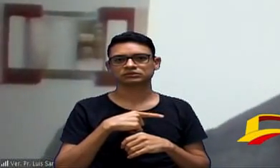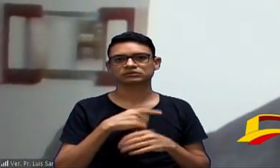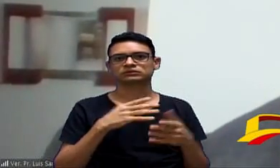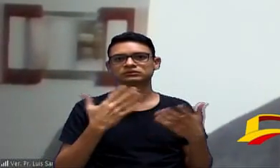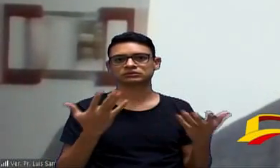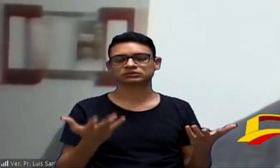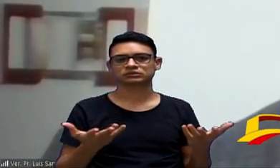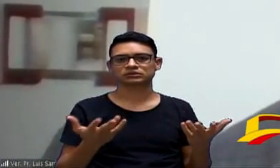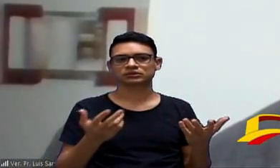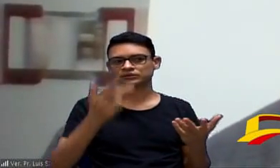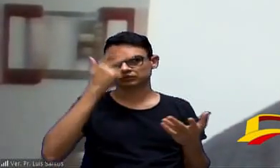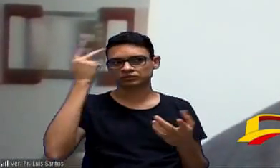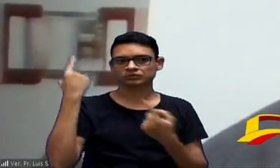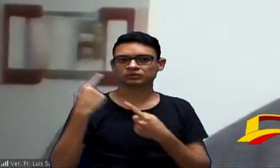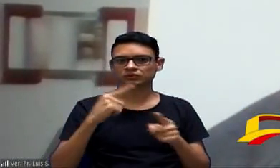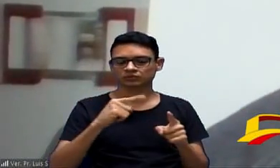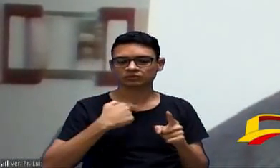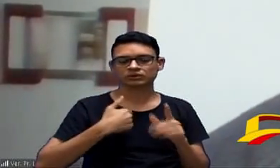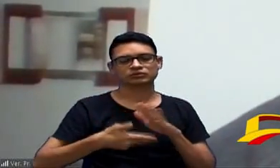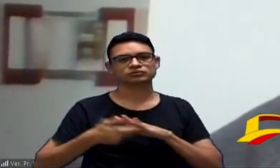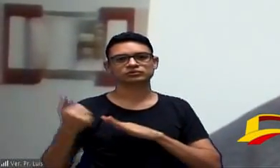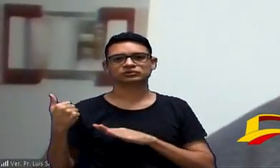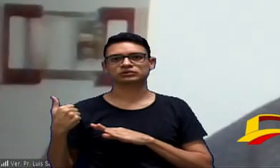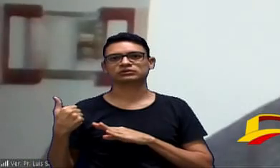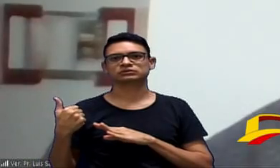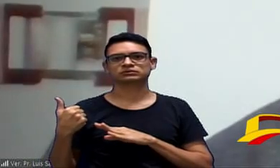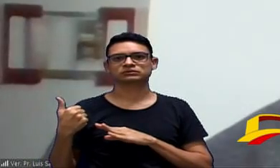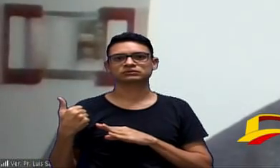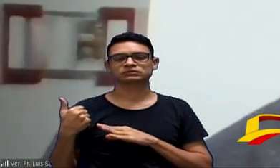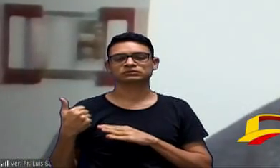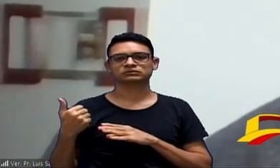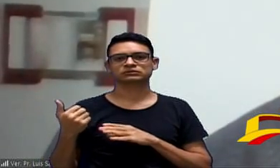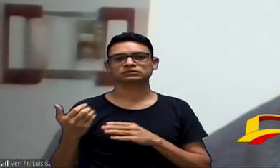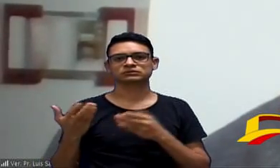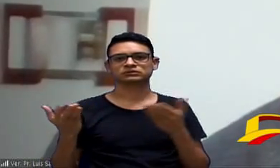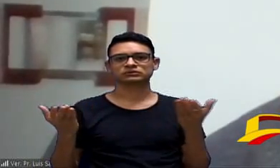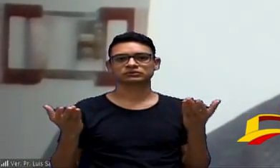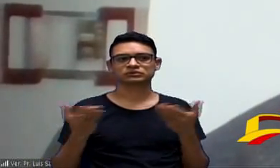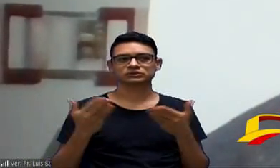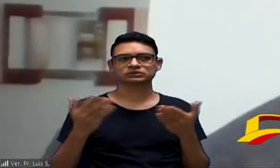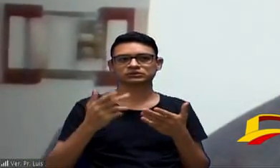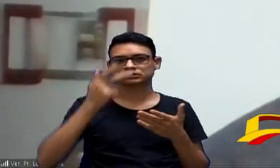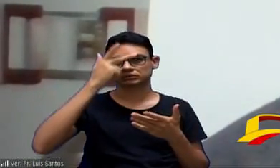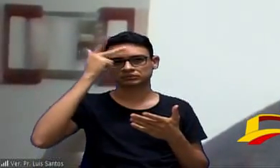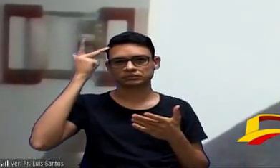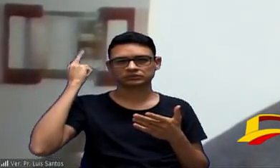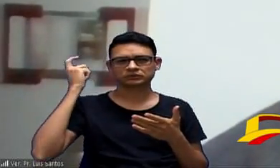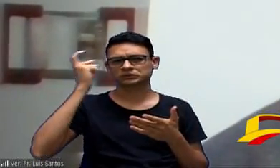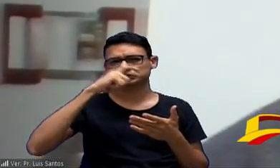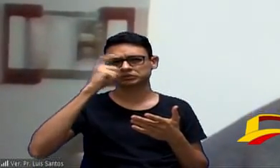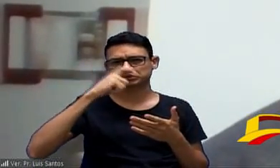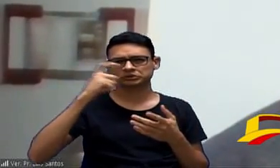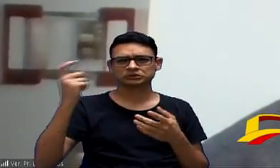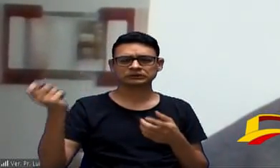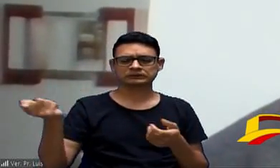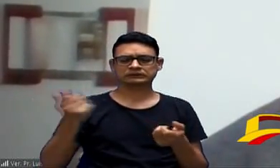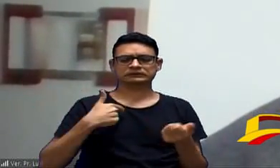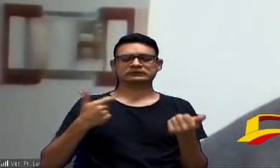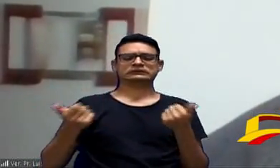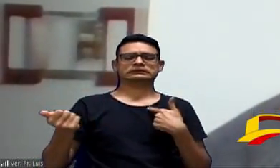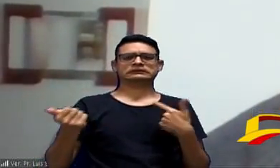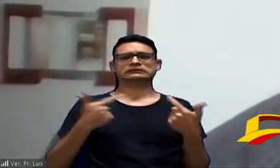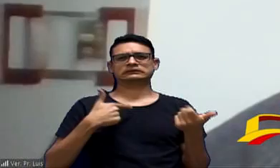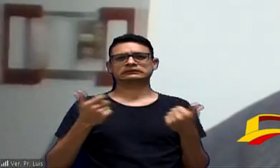foram contrários, eu retirei. Apesar de enfrentar uma enxurrada de mentiras, de calúnias, de